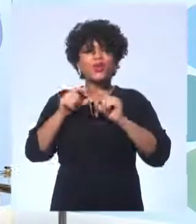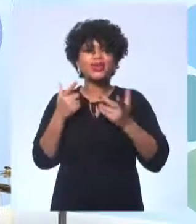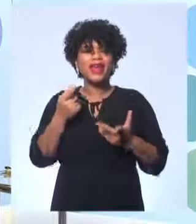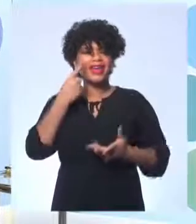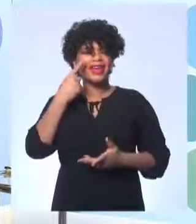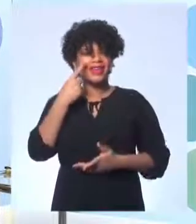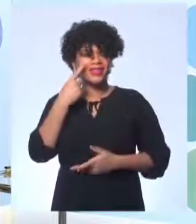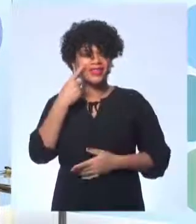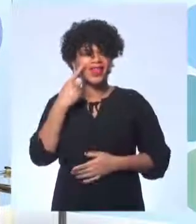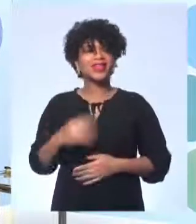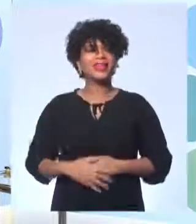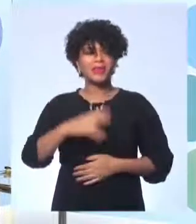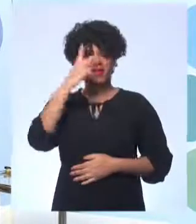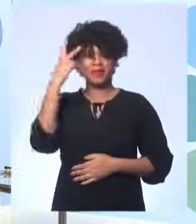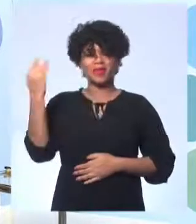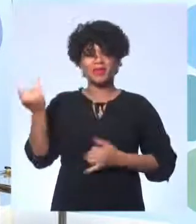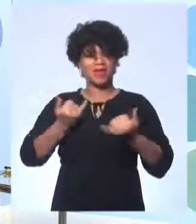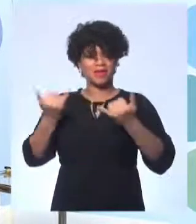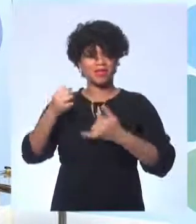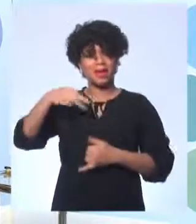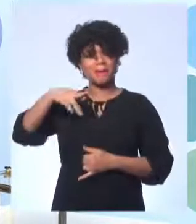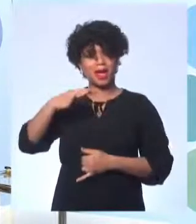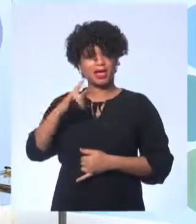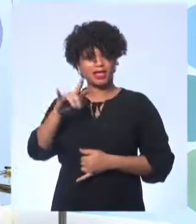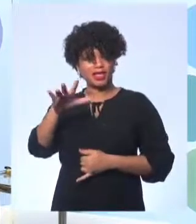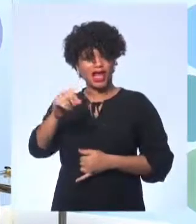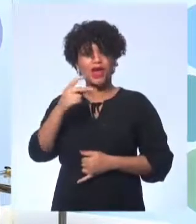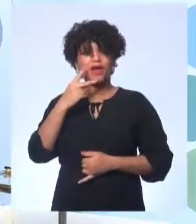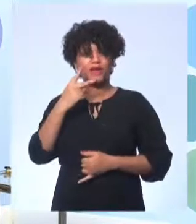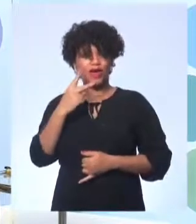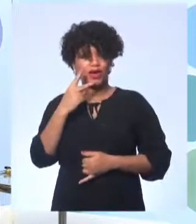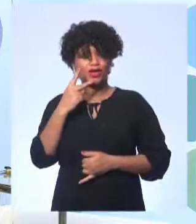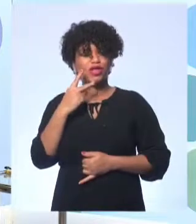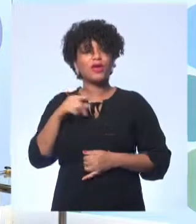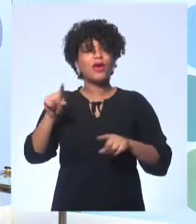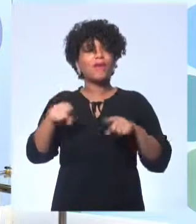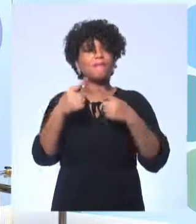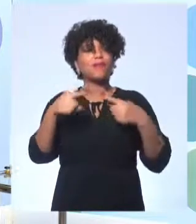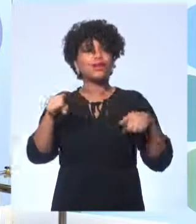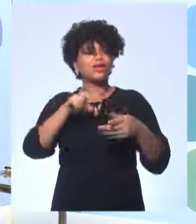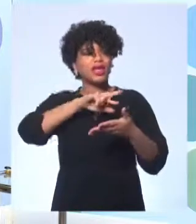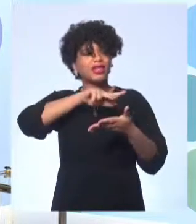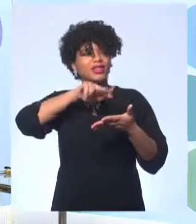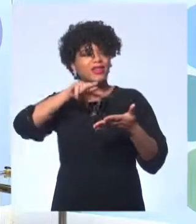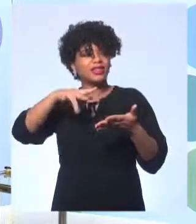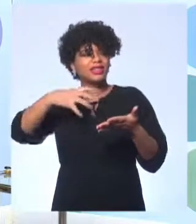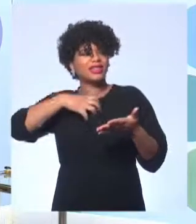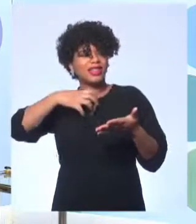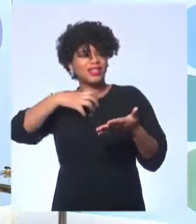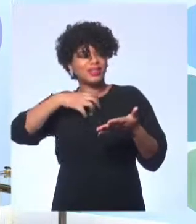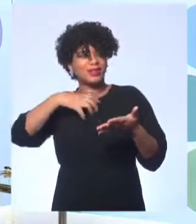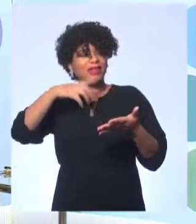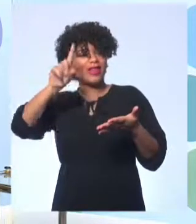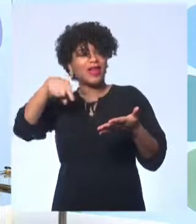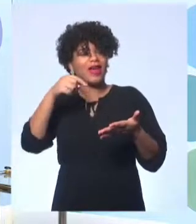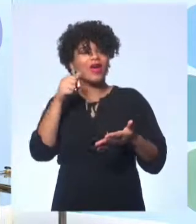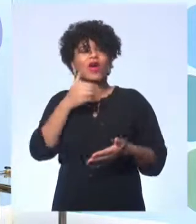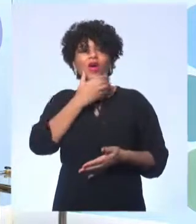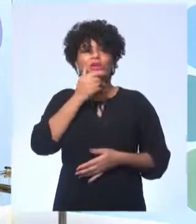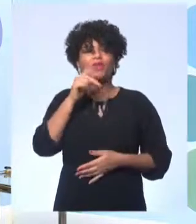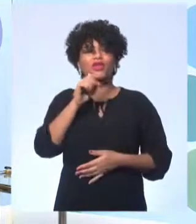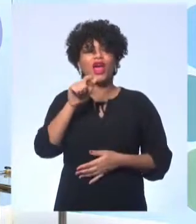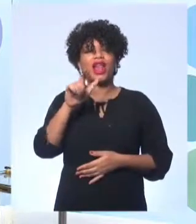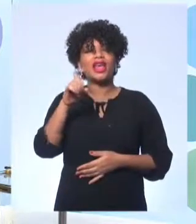Olha só, gente. Marcelo, música em todos os seus componentes mexe com a sensibilidade humana. Professor